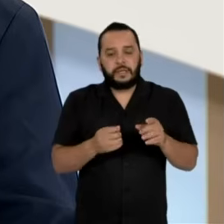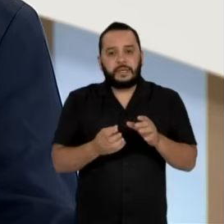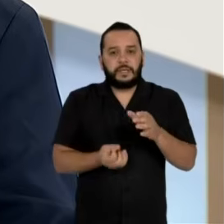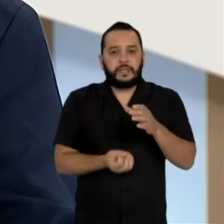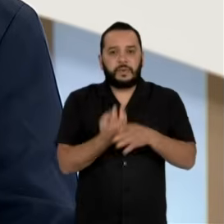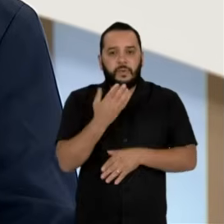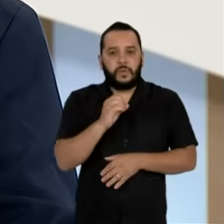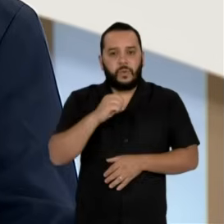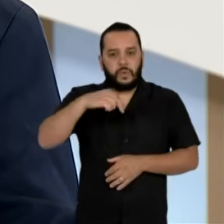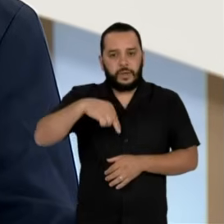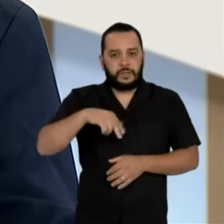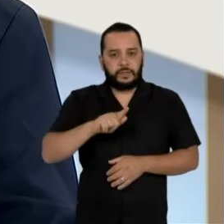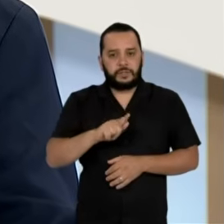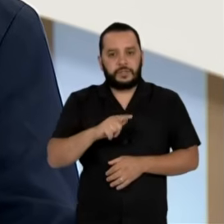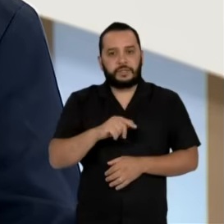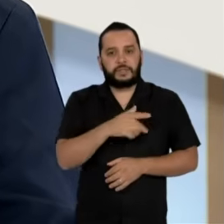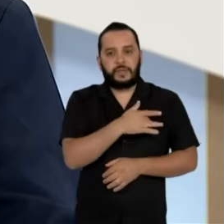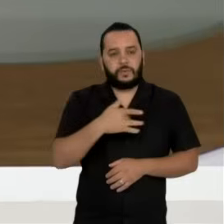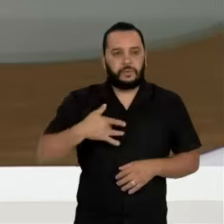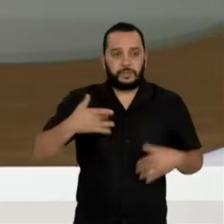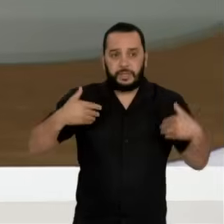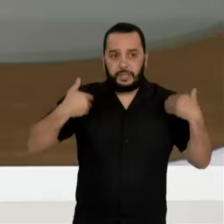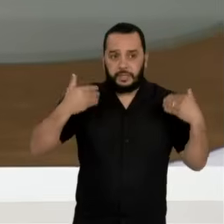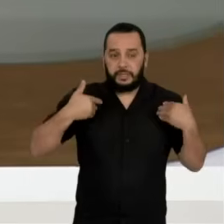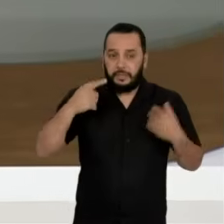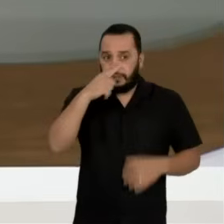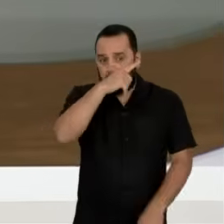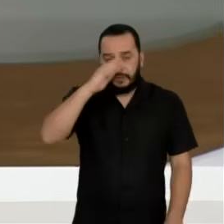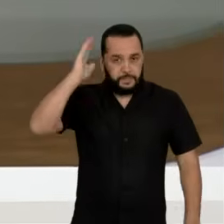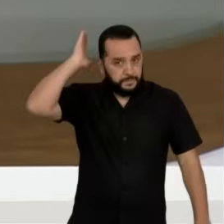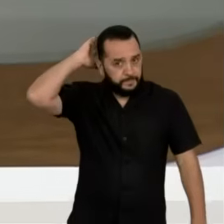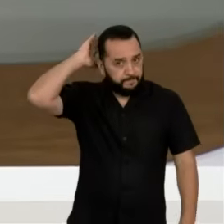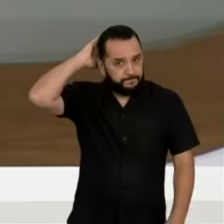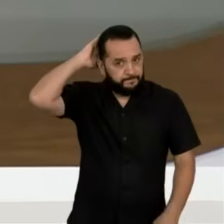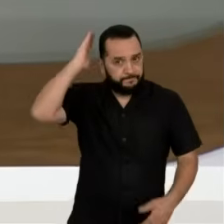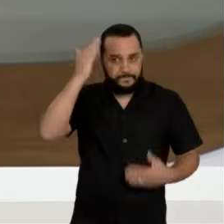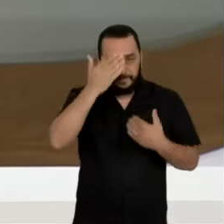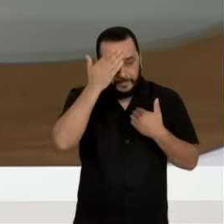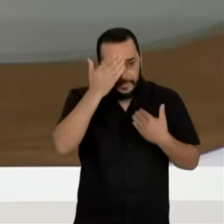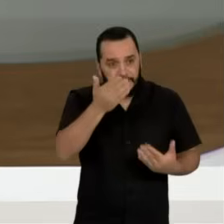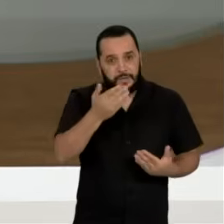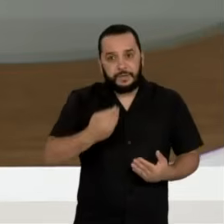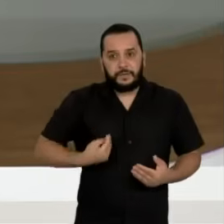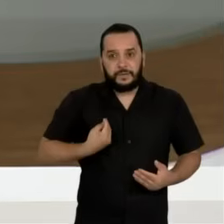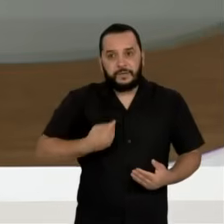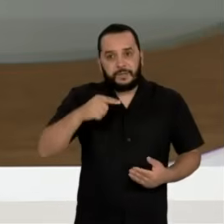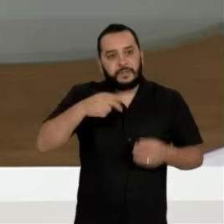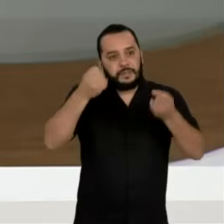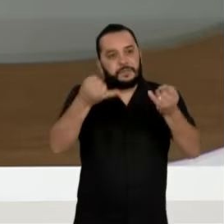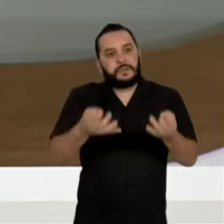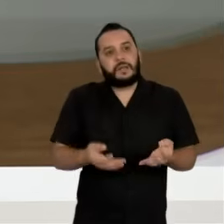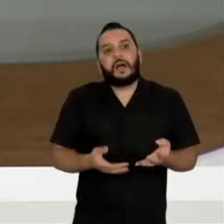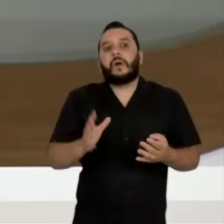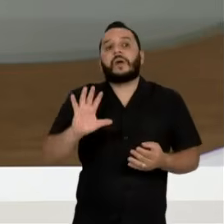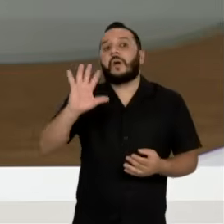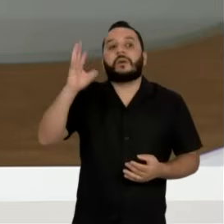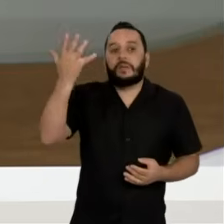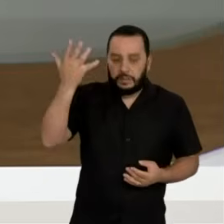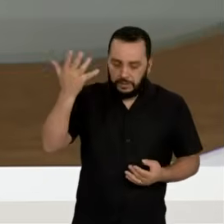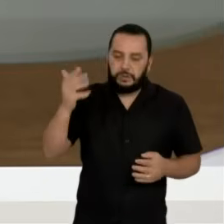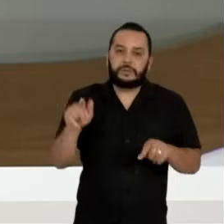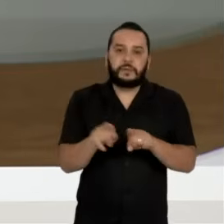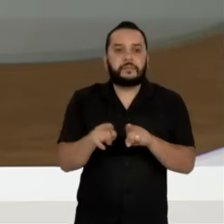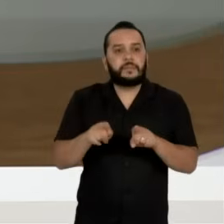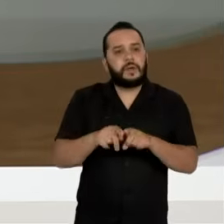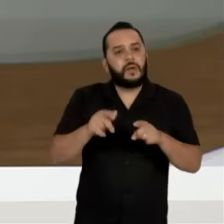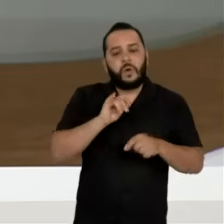lá no Pará. Então, eu agradeço a sua disposição de vir aqui explicar um pouco o que foi que aconteceu e contar como é que a